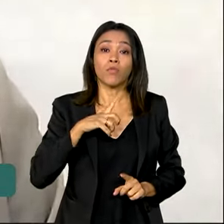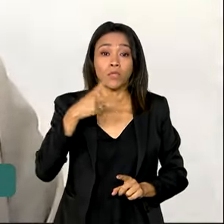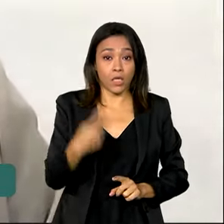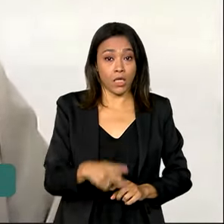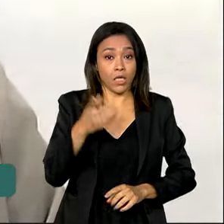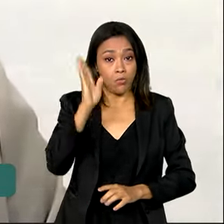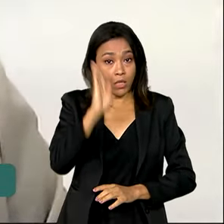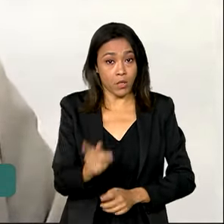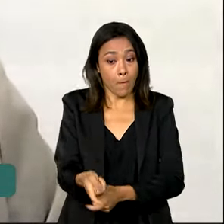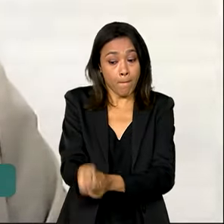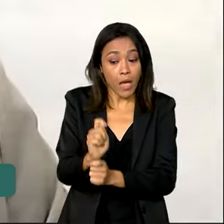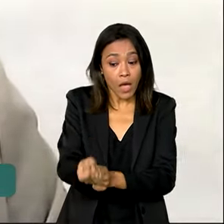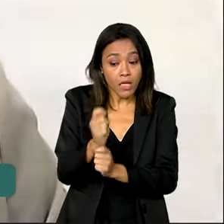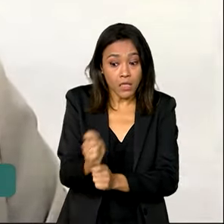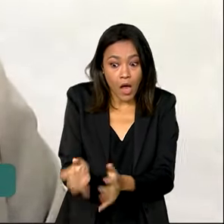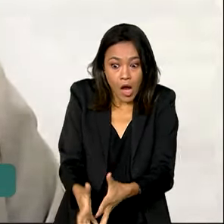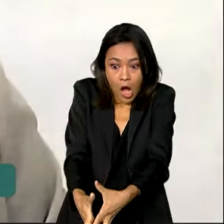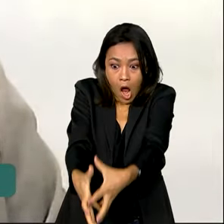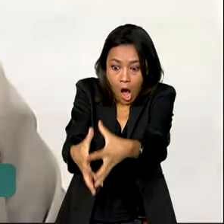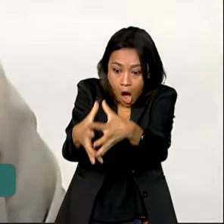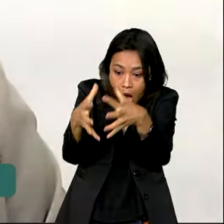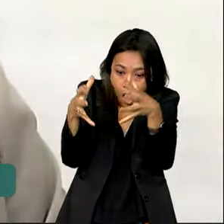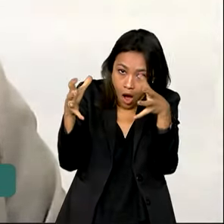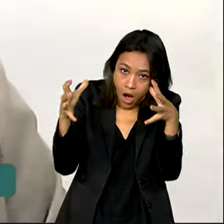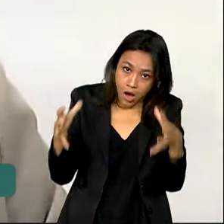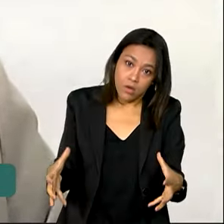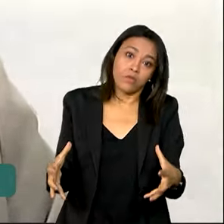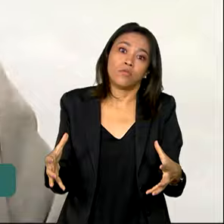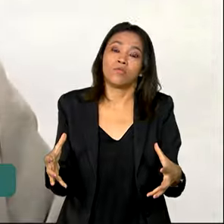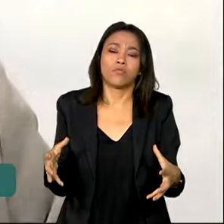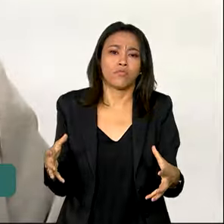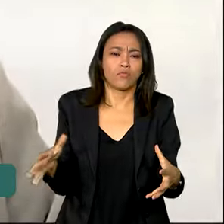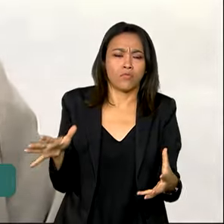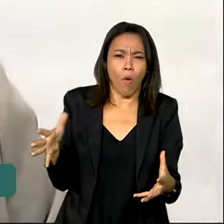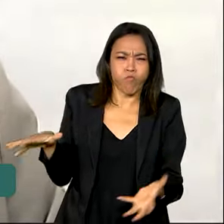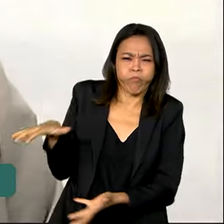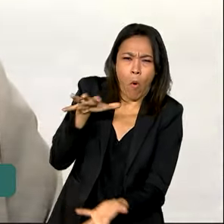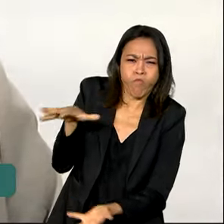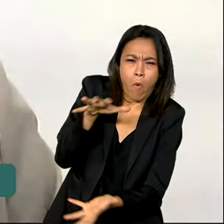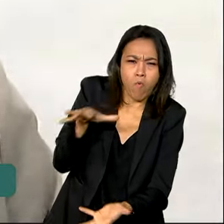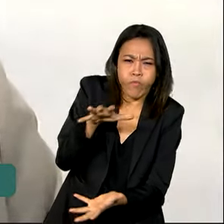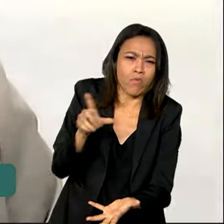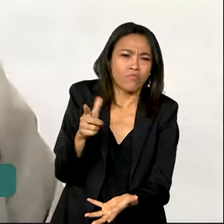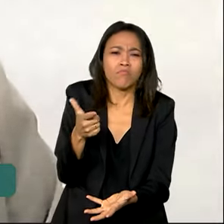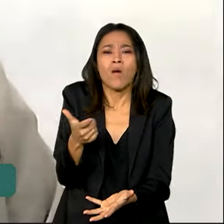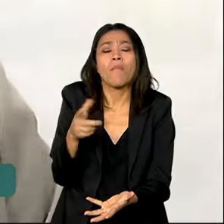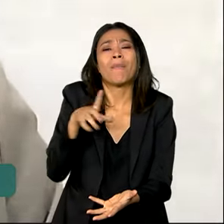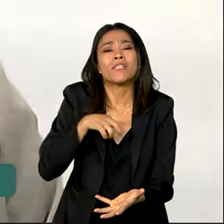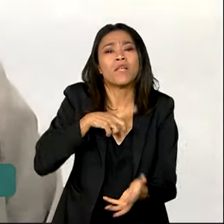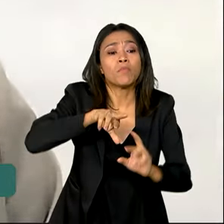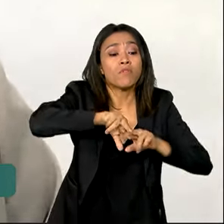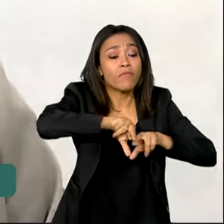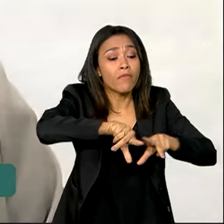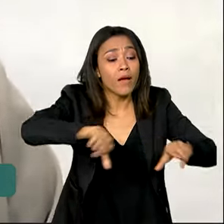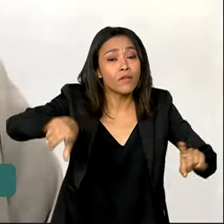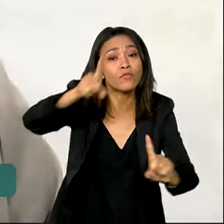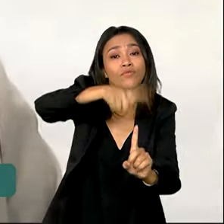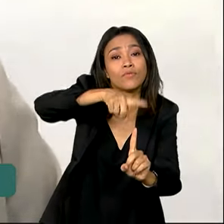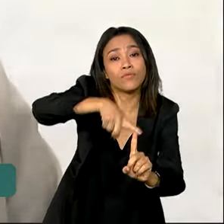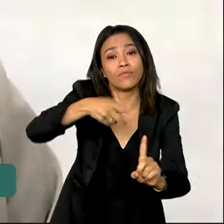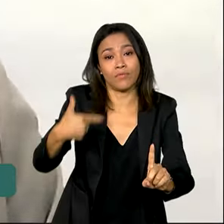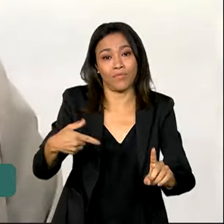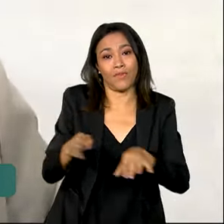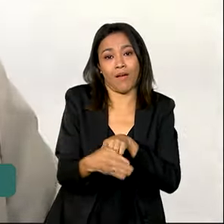nós não temos grandes quantidades, né, de pescado, mas nós temos muita variedade de pescados,